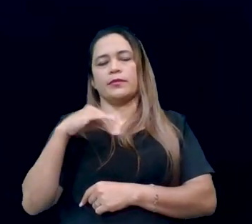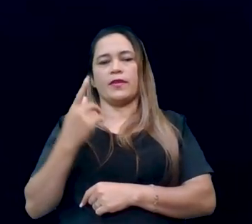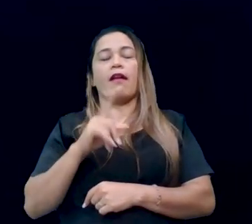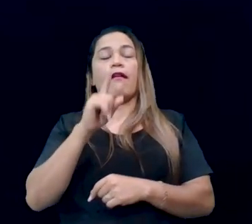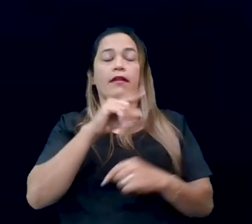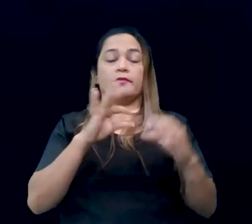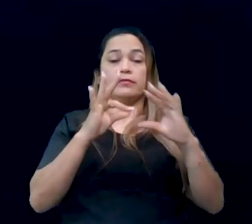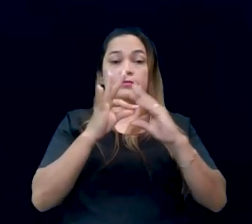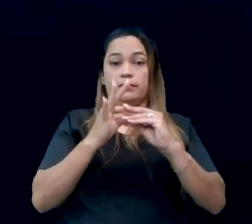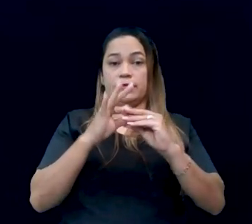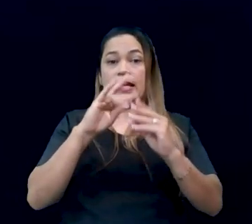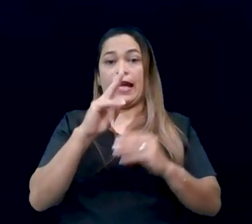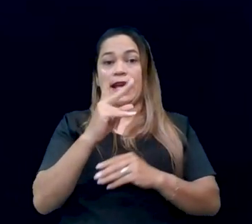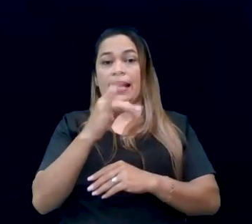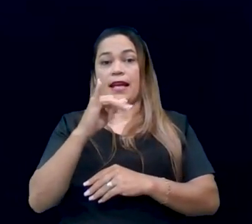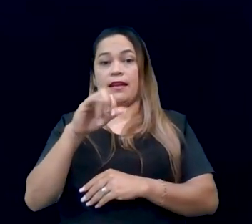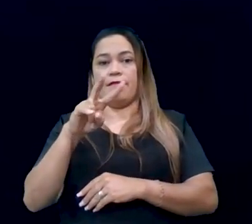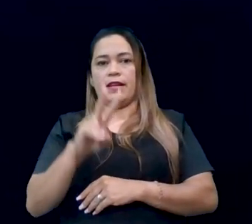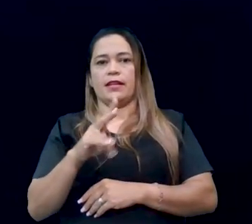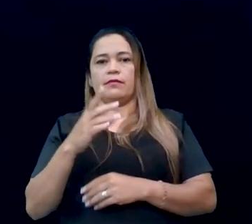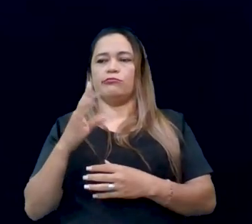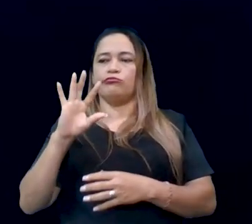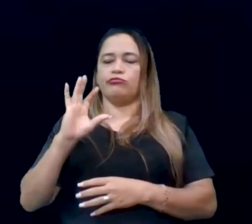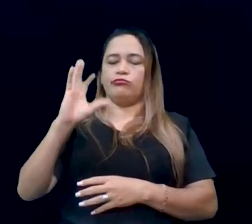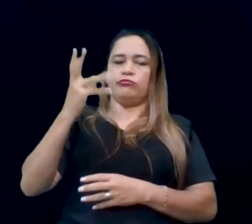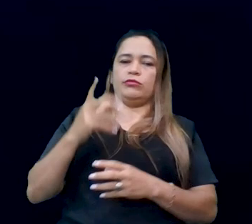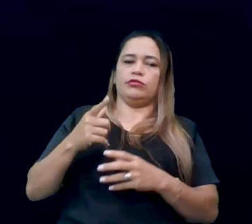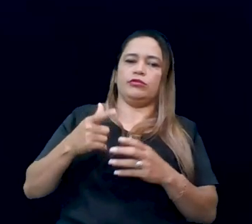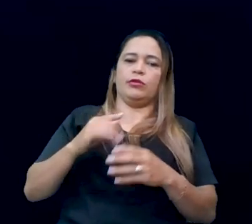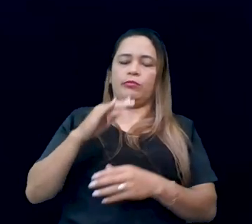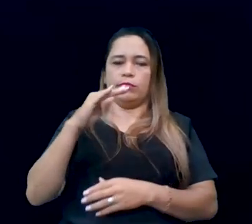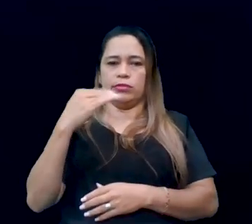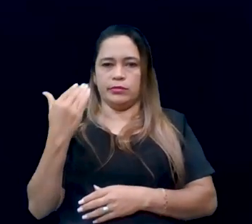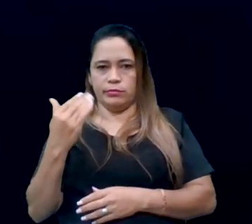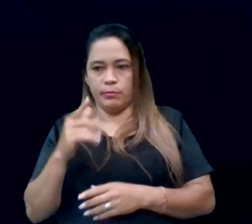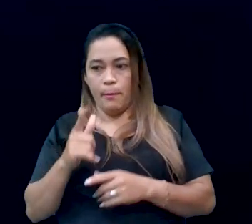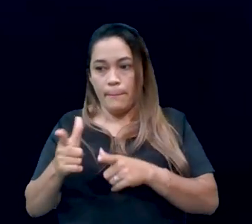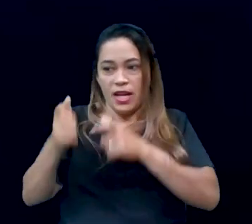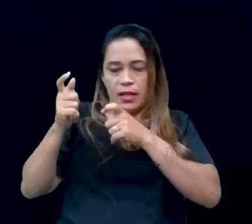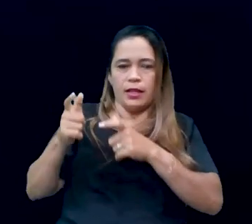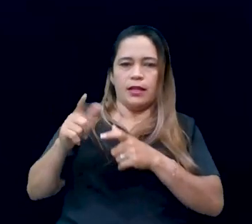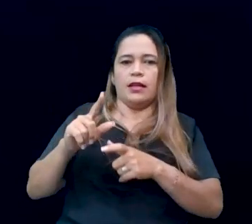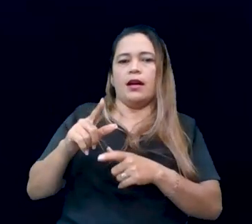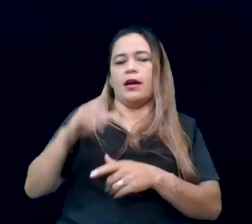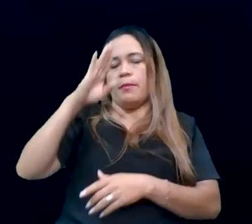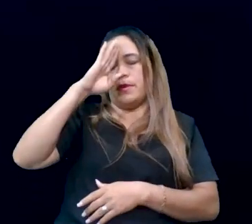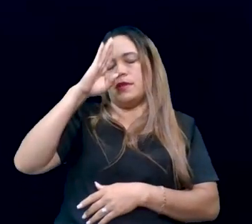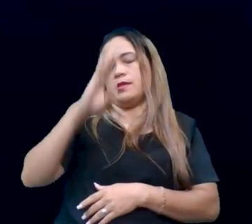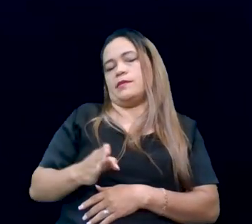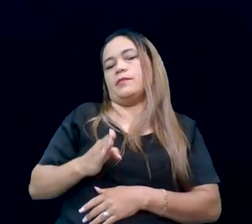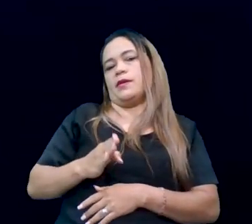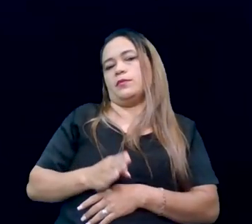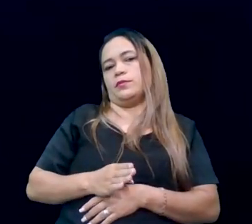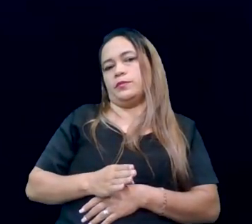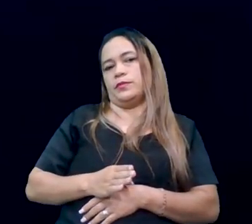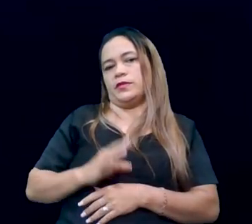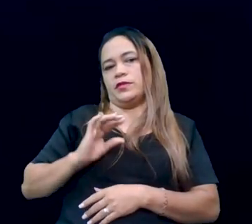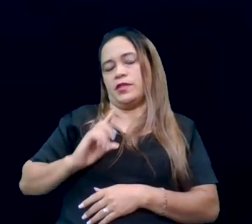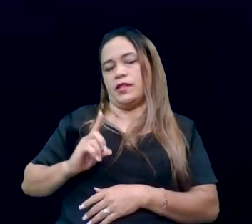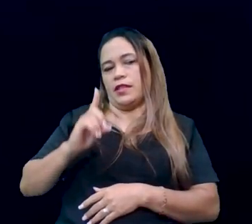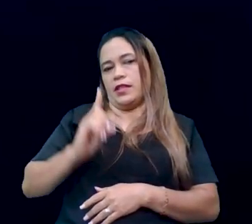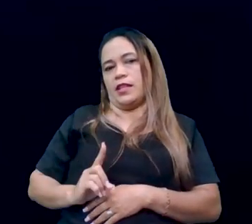um vírus que resolveu matar a nossa principal célula de defesa. E isso gera uma consequência. Qual